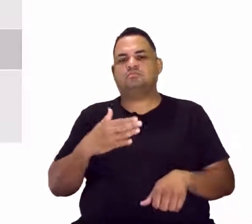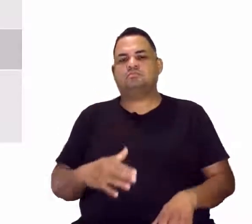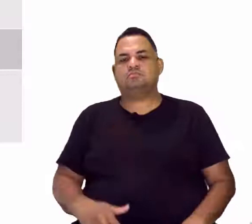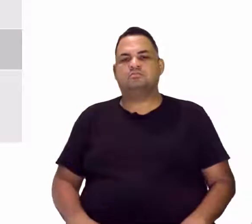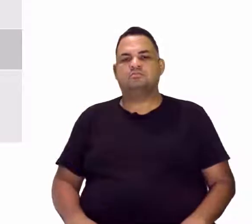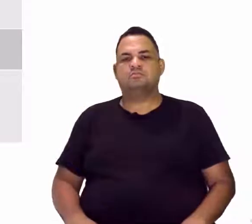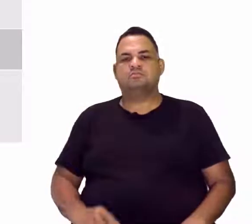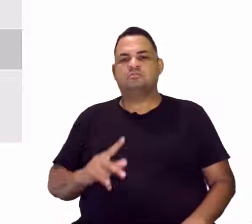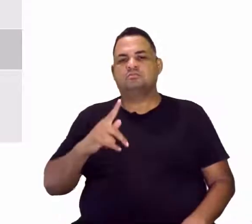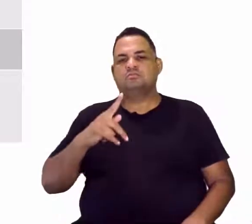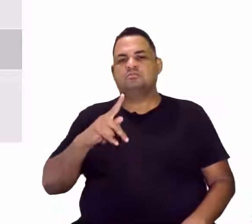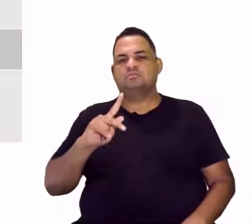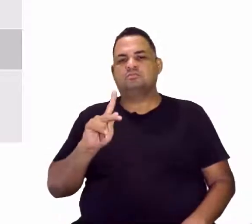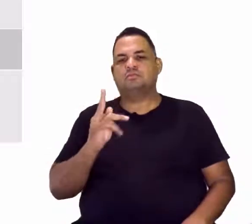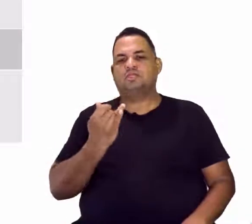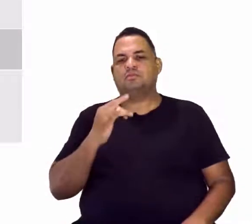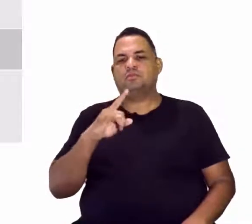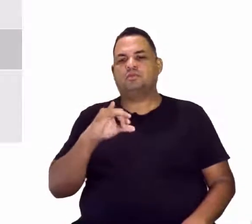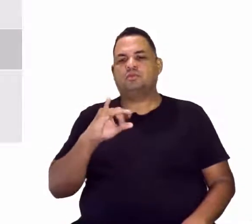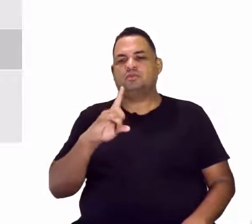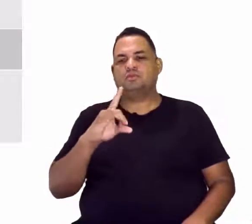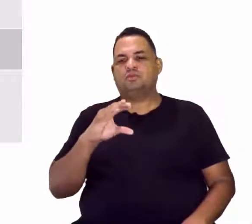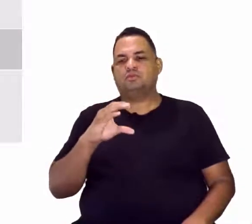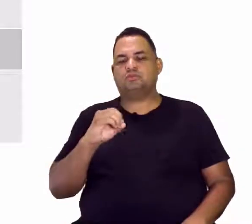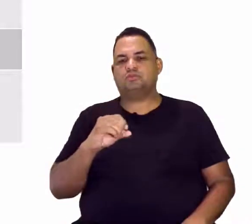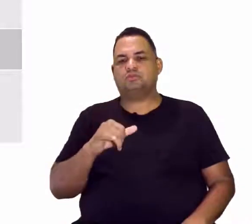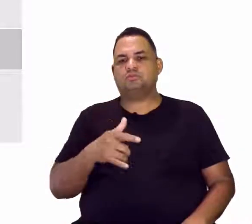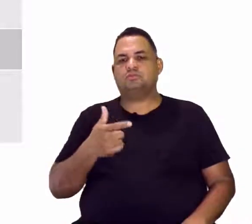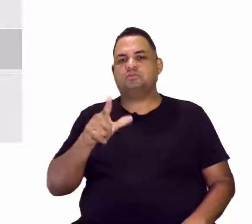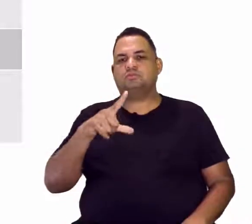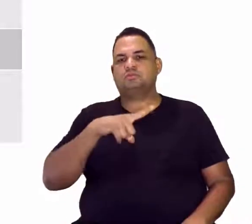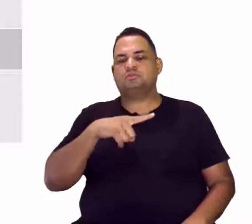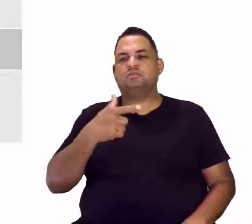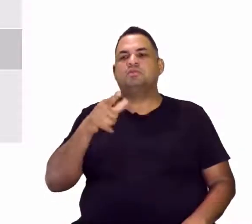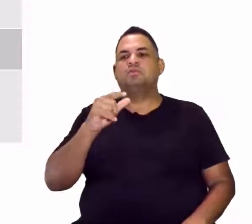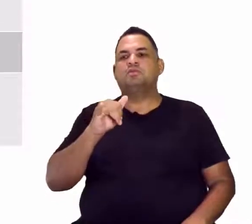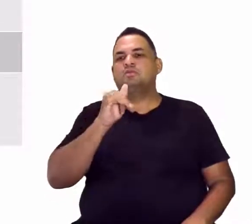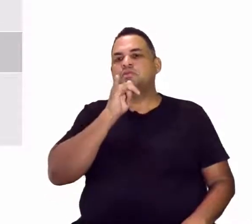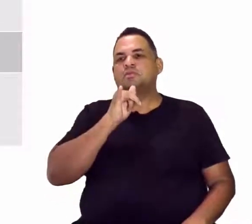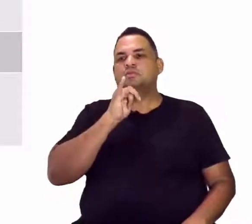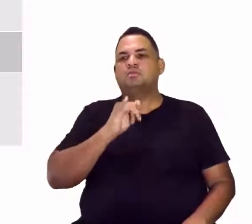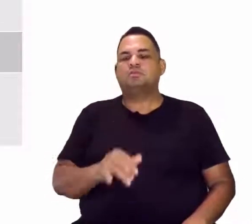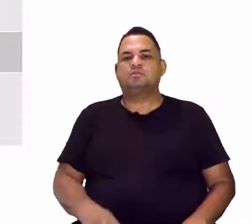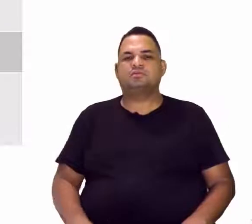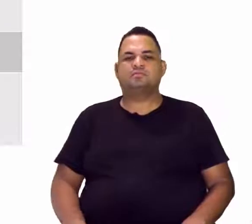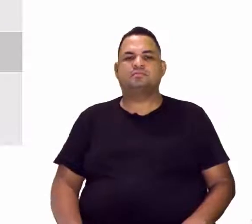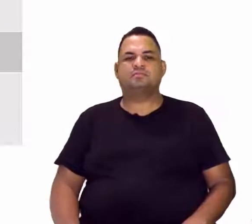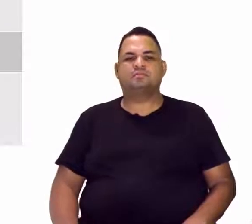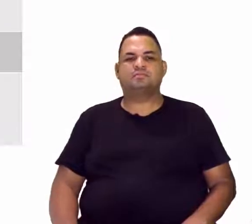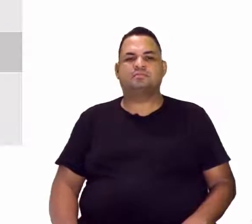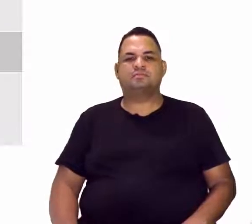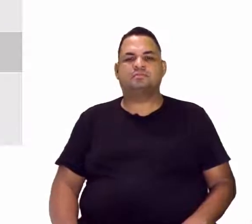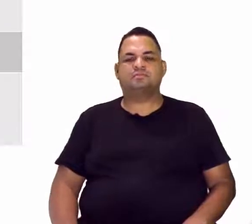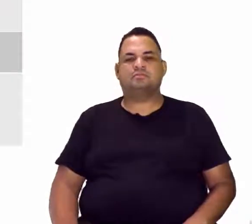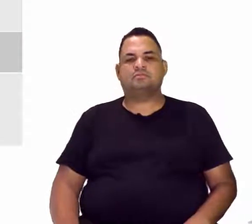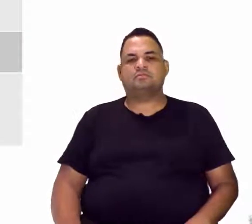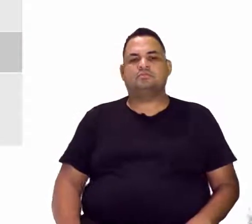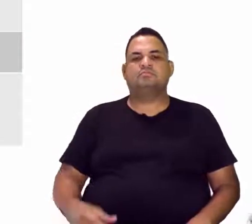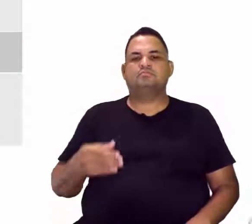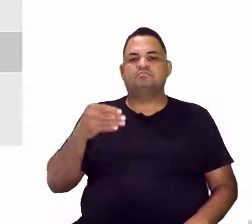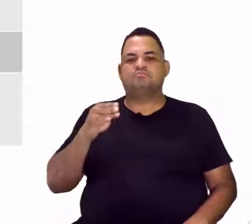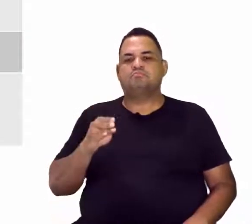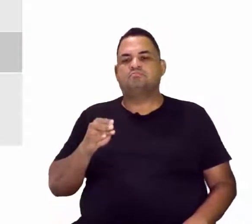venho, hipoiodoso. Tem mais exemplo para a gente praticar? Ai, com certeza. Olha com o